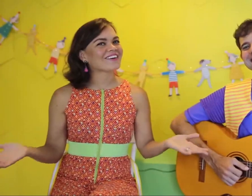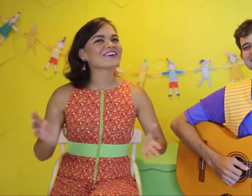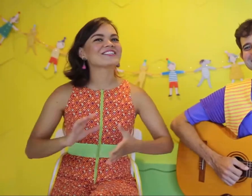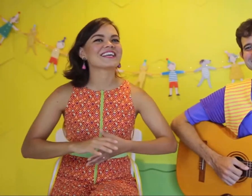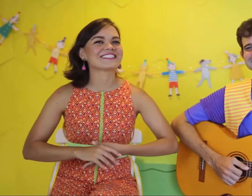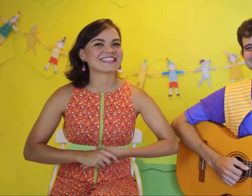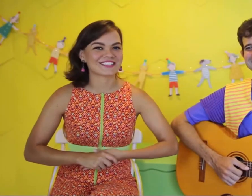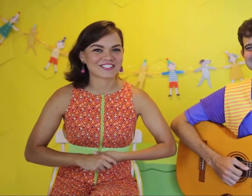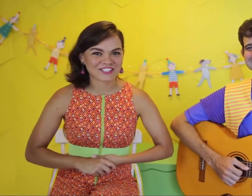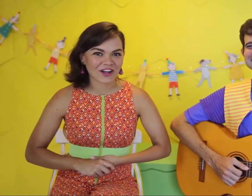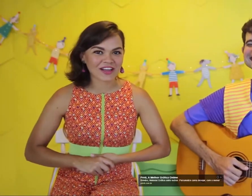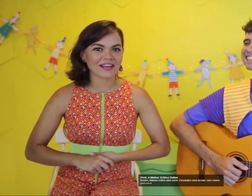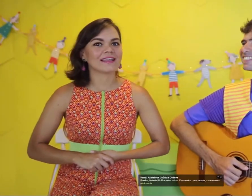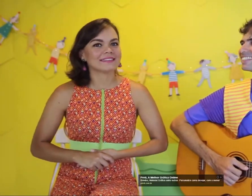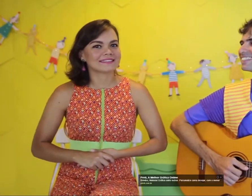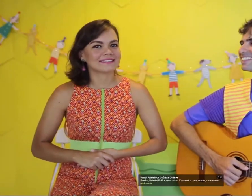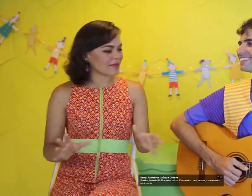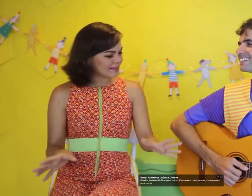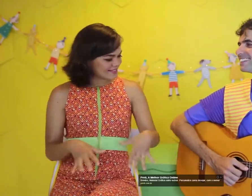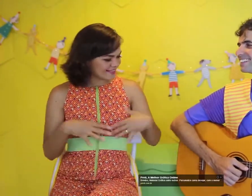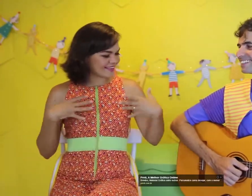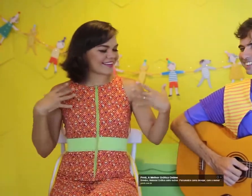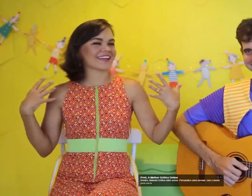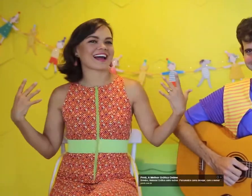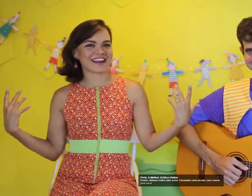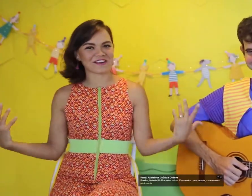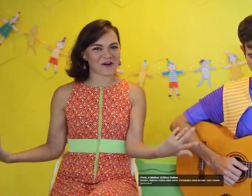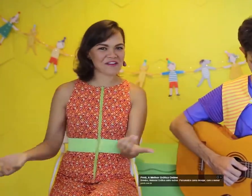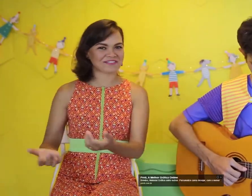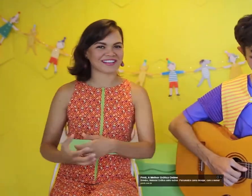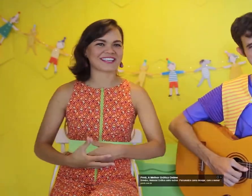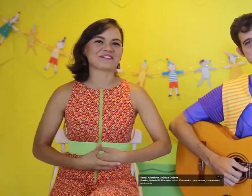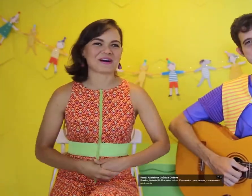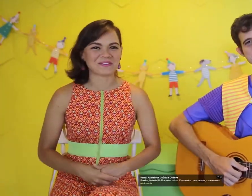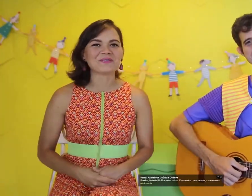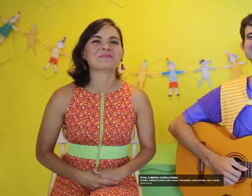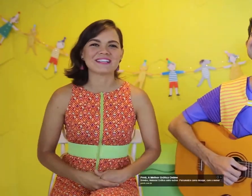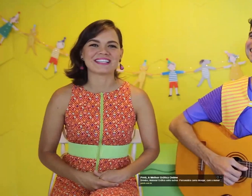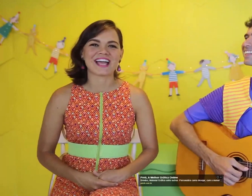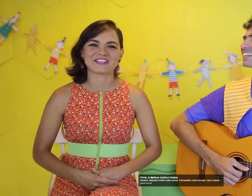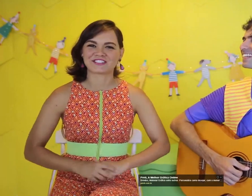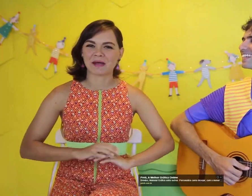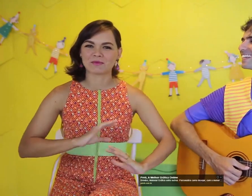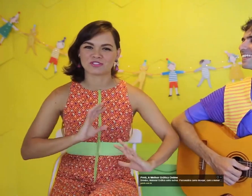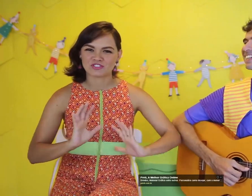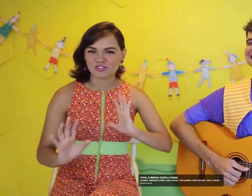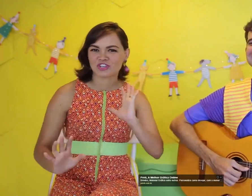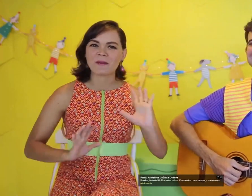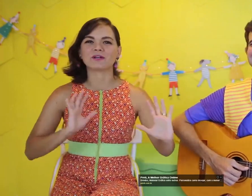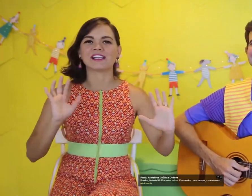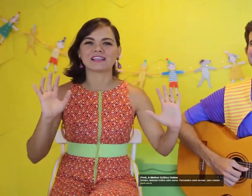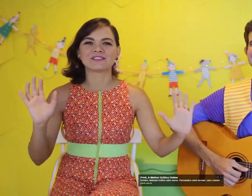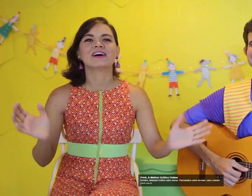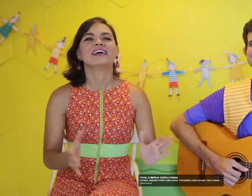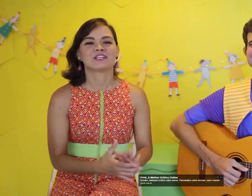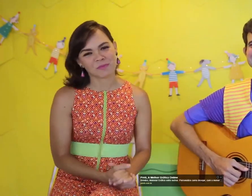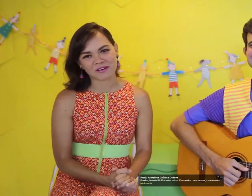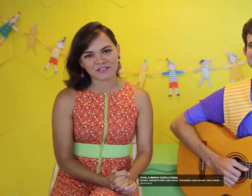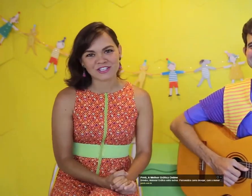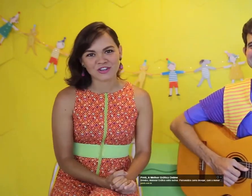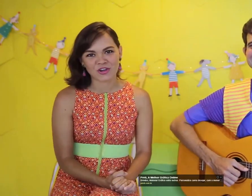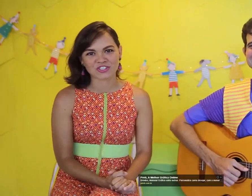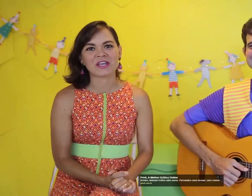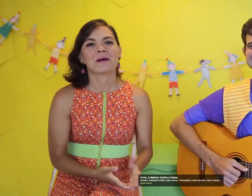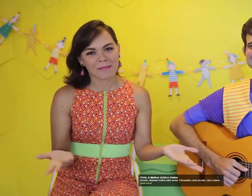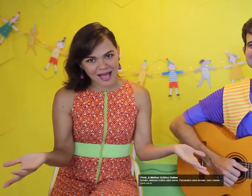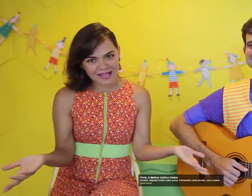Olá! Hoje é dia de história e também de cara nova aqui no baú. Pois é, estamos nos remodelando.